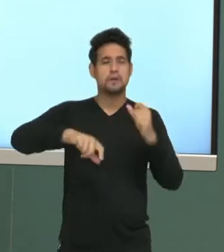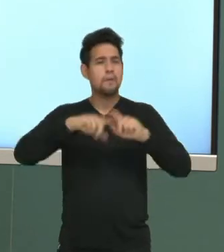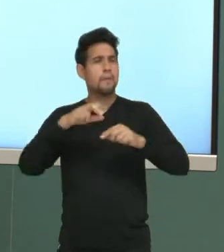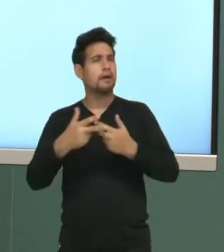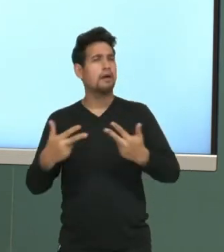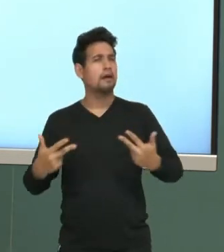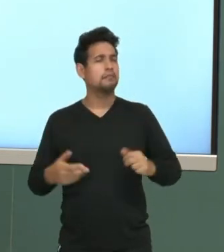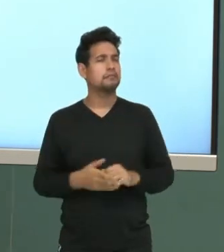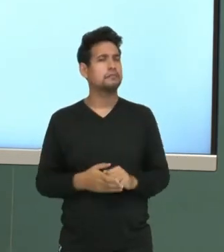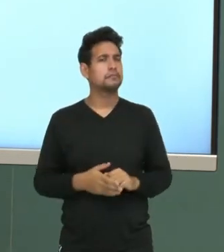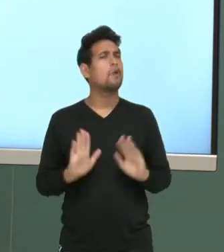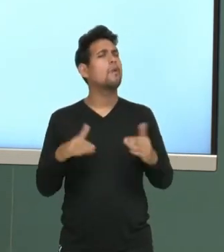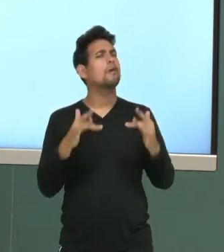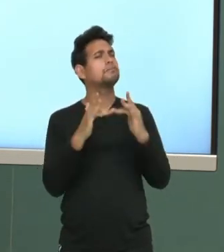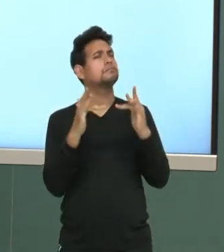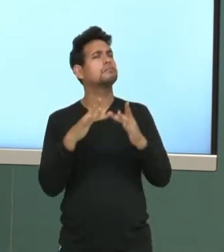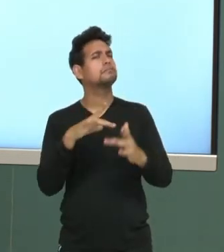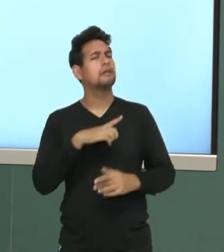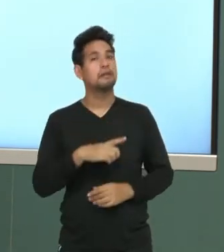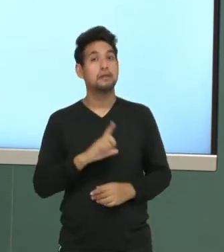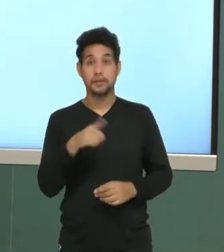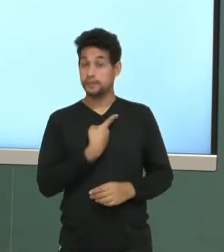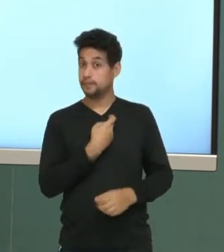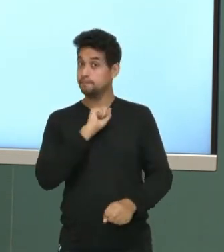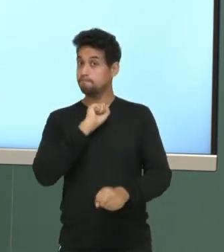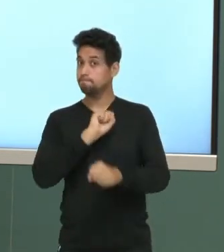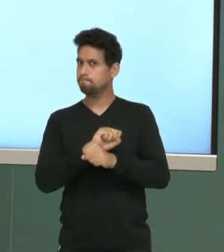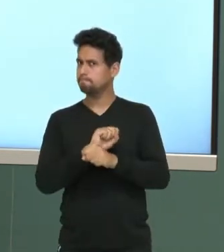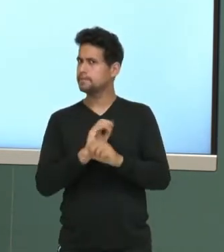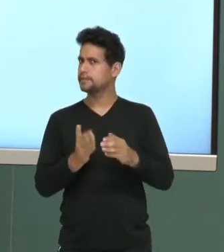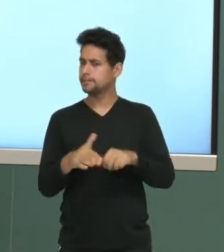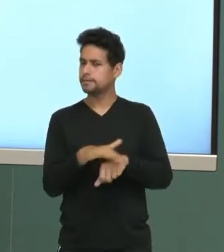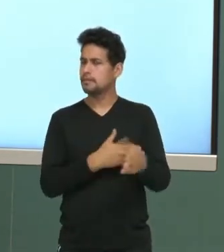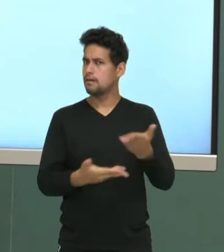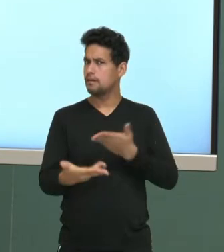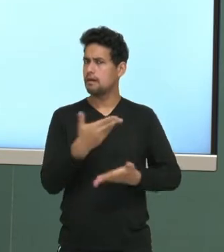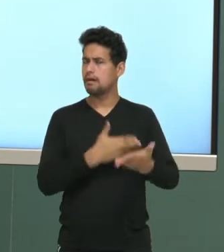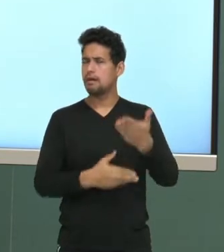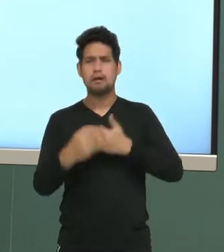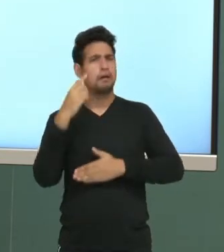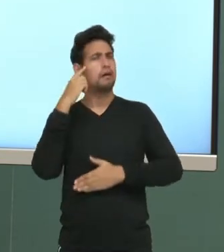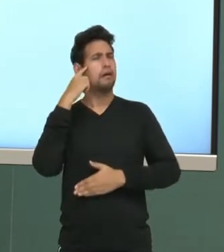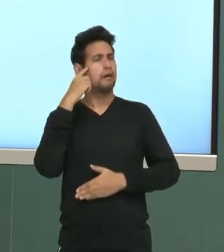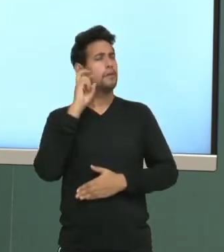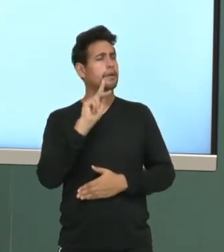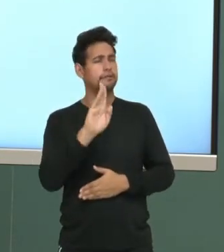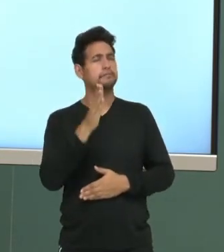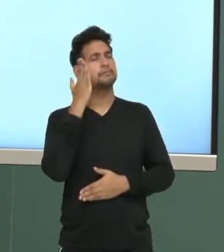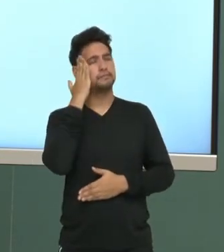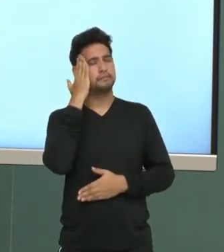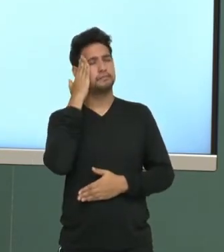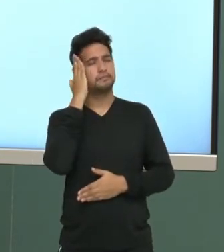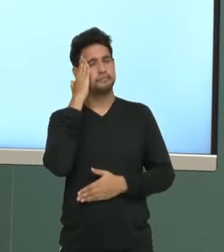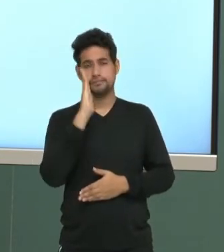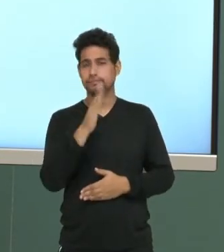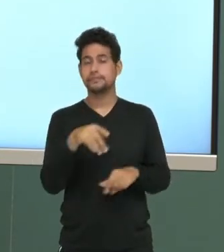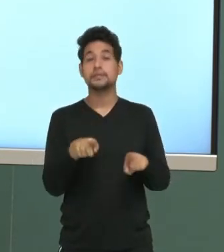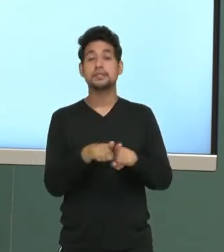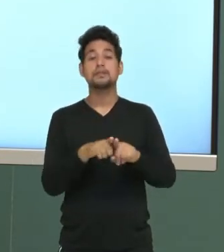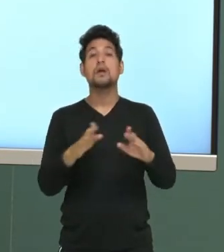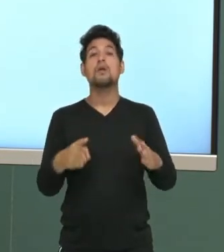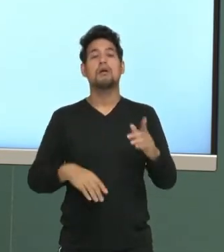materiais? Qual é essa relação? Então eu vou parar um pouquinho com vocês. Vocês vão pensar: ok, já sabemos qual